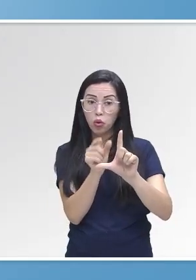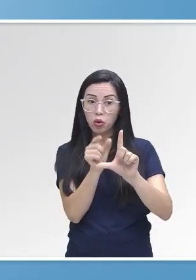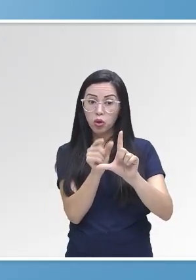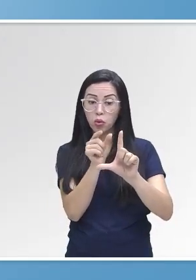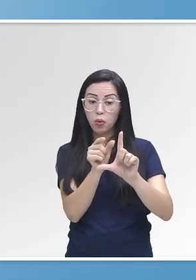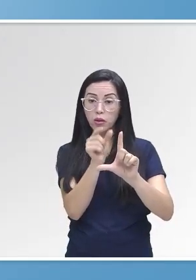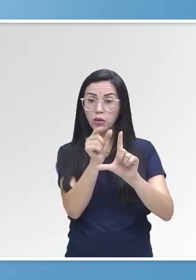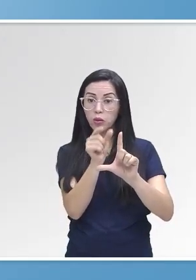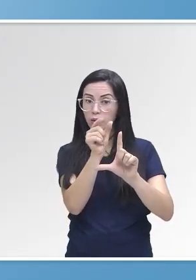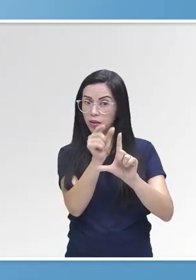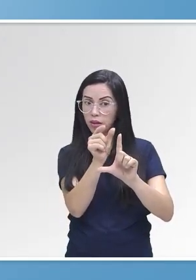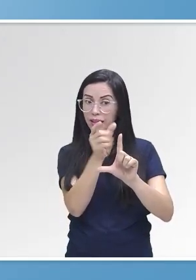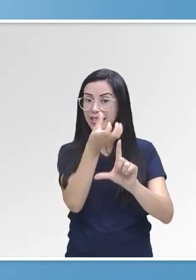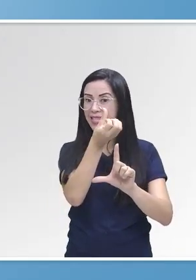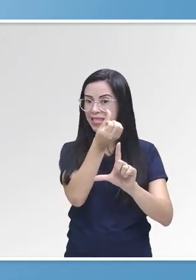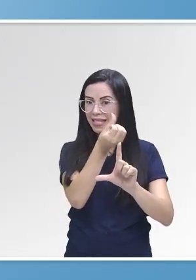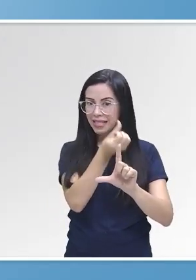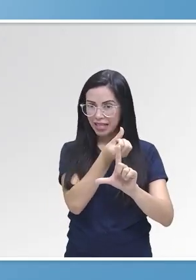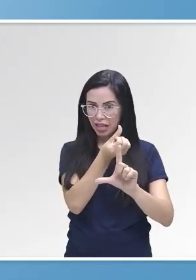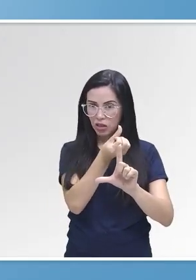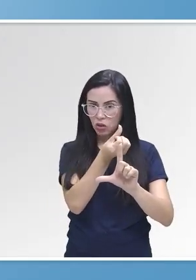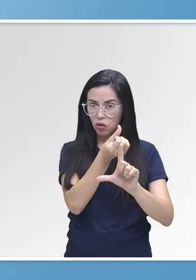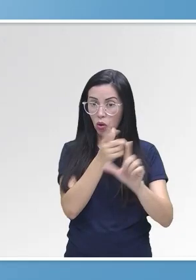tenho seis barrinhos